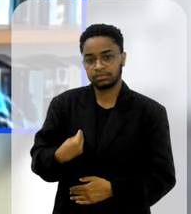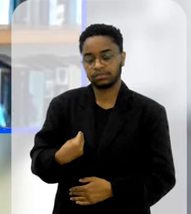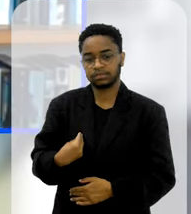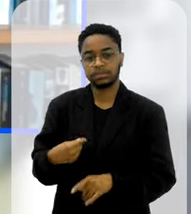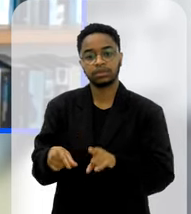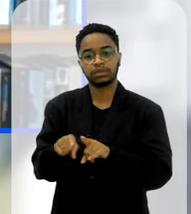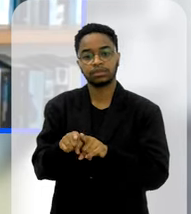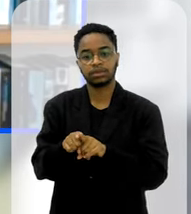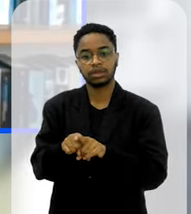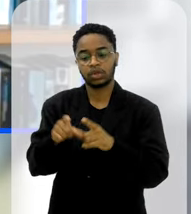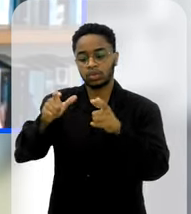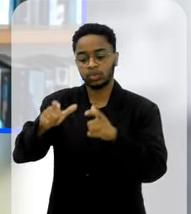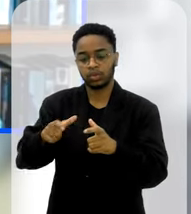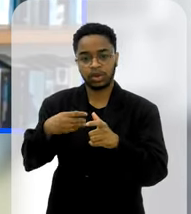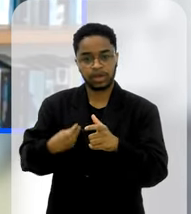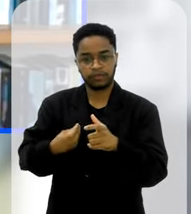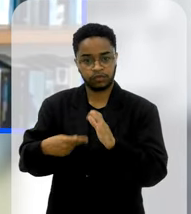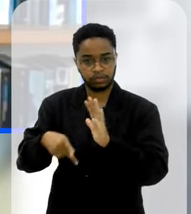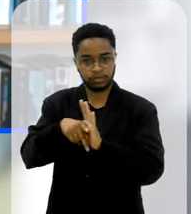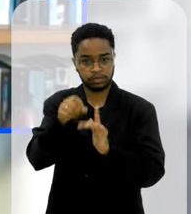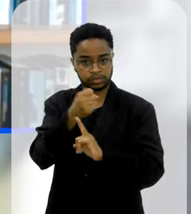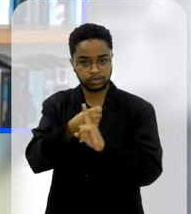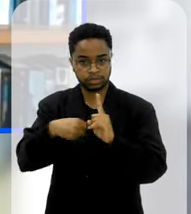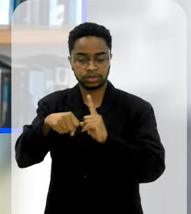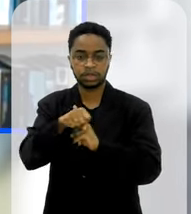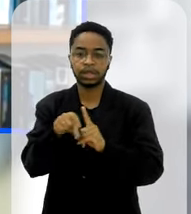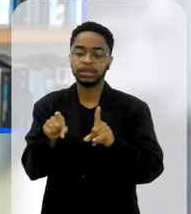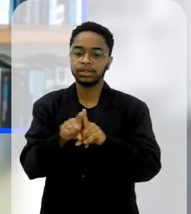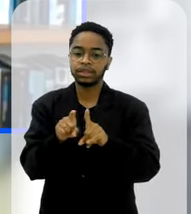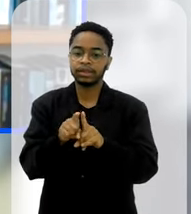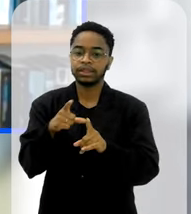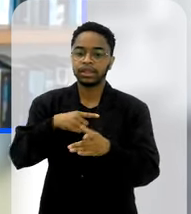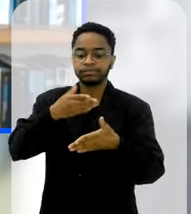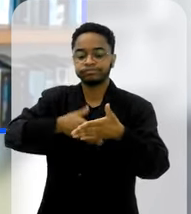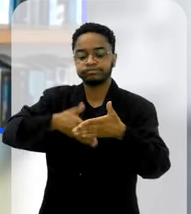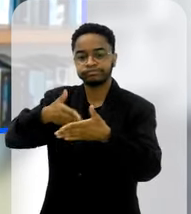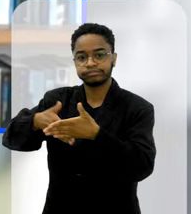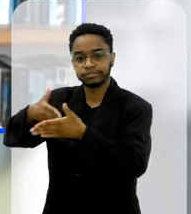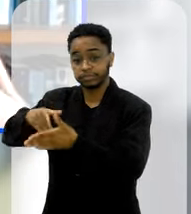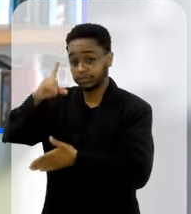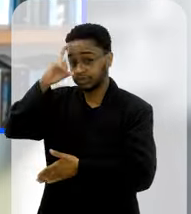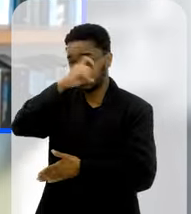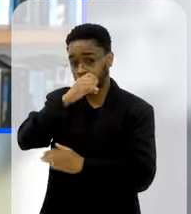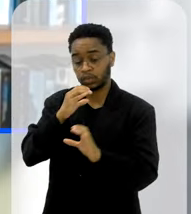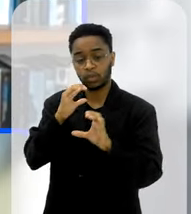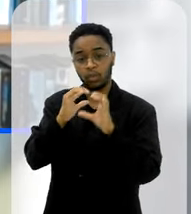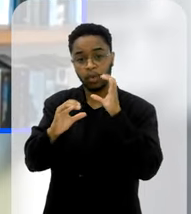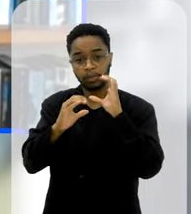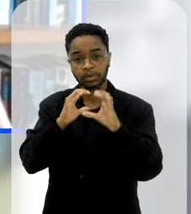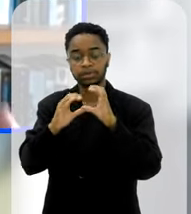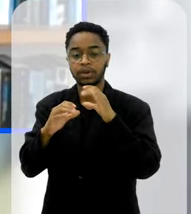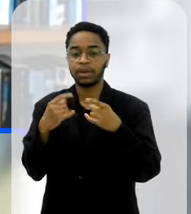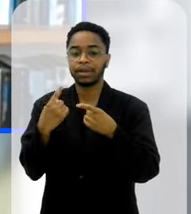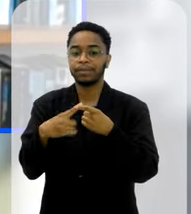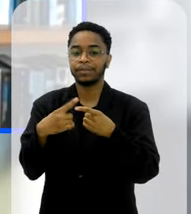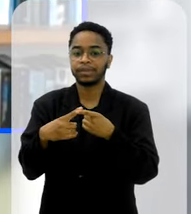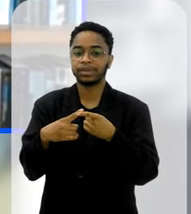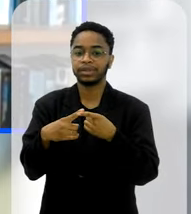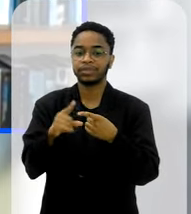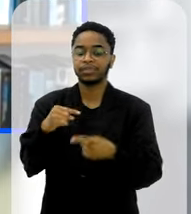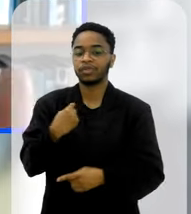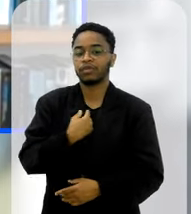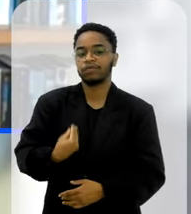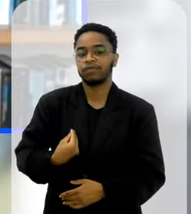da vida, do espaço vivo da sociedade, da dificuldade da